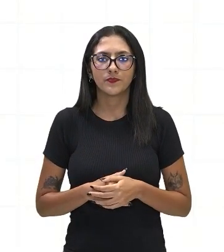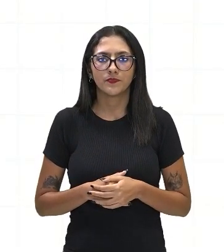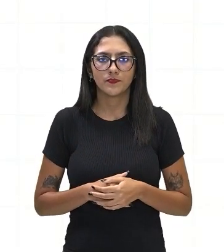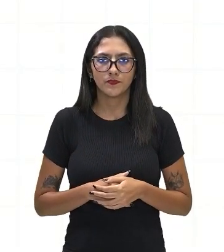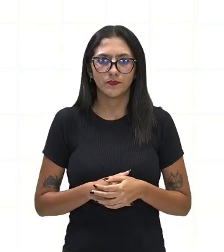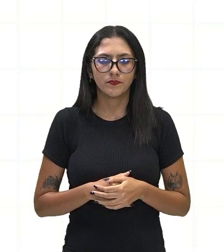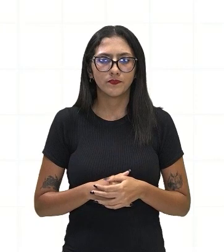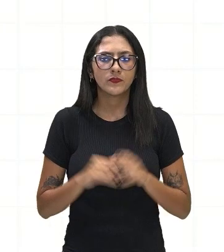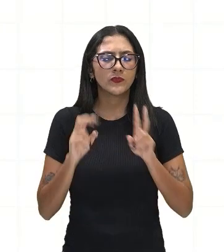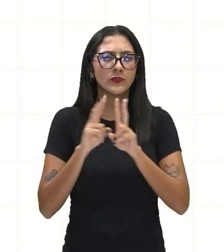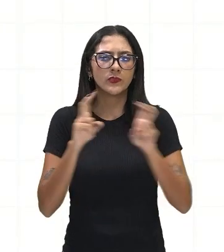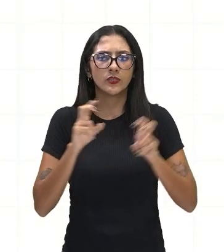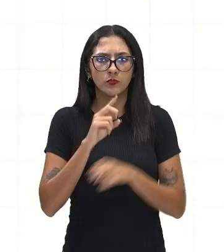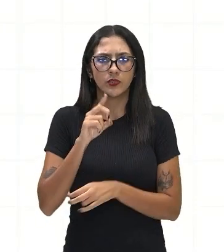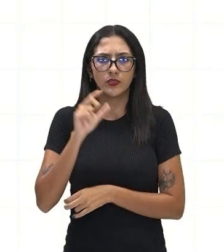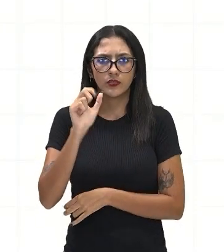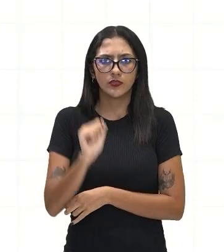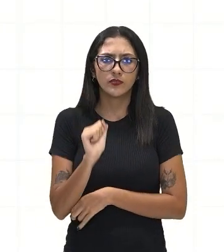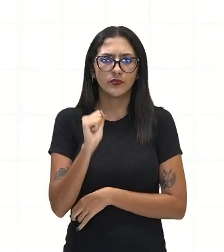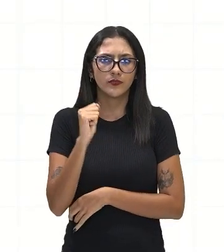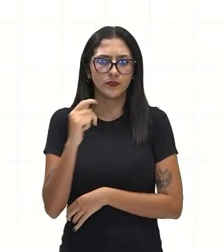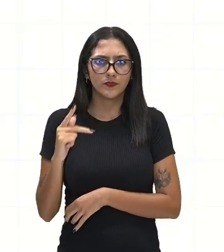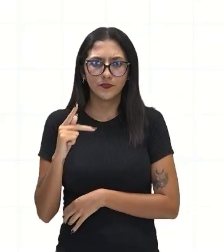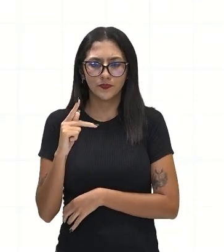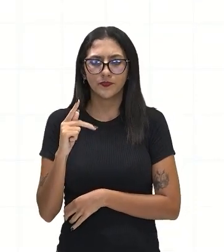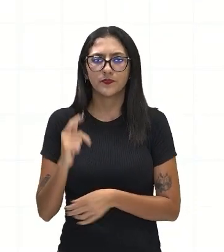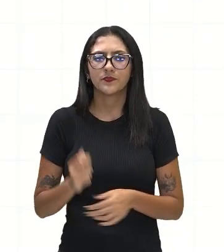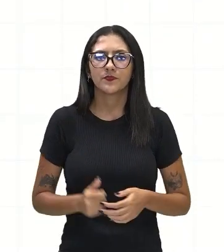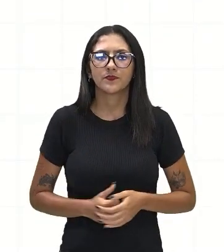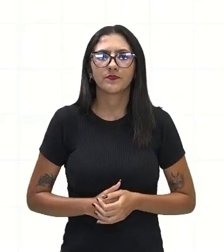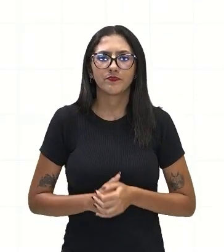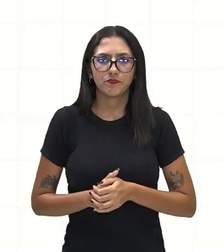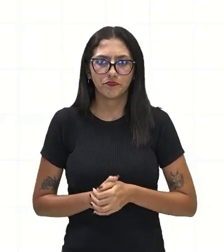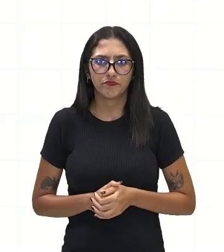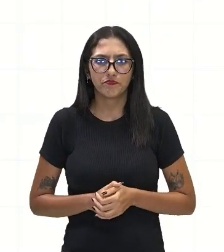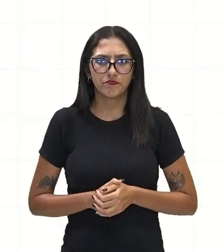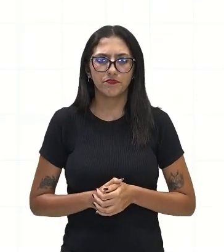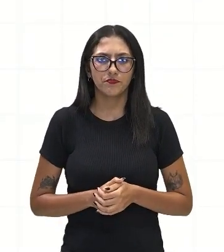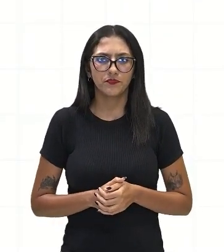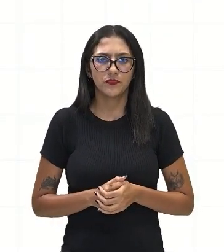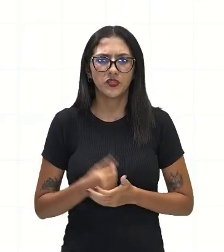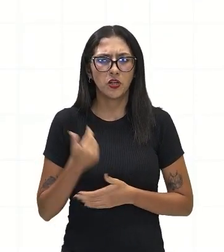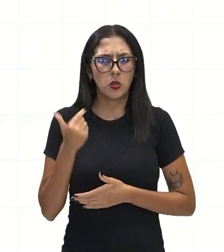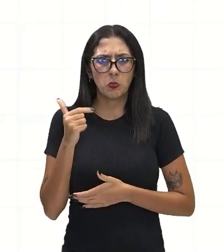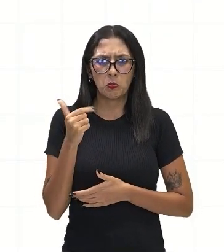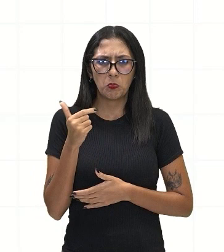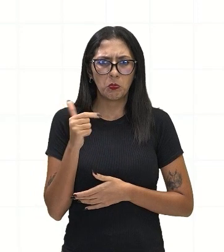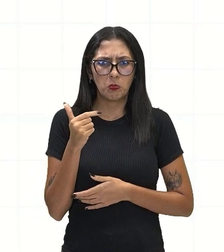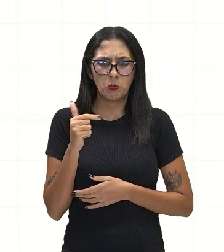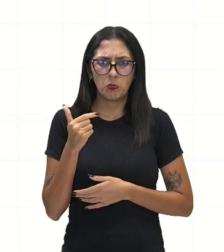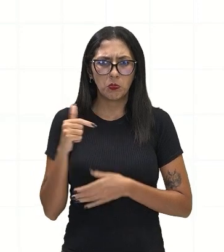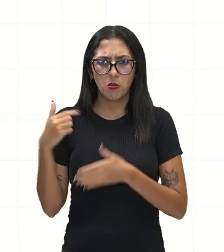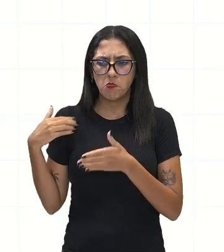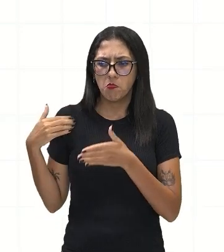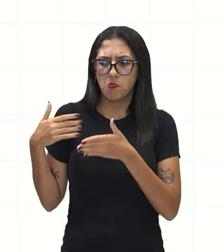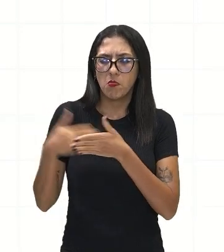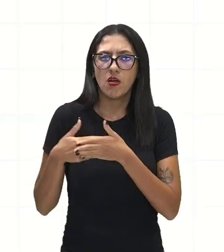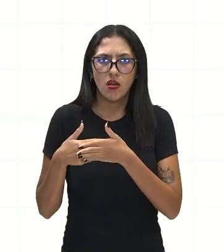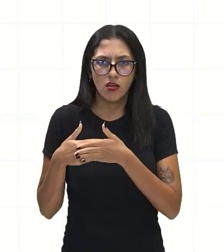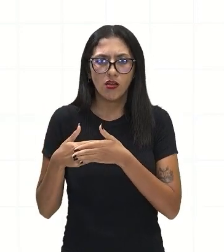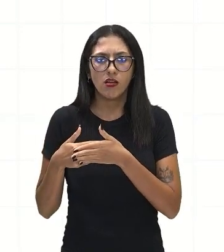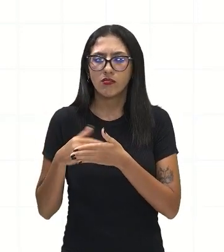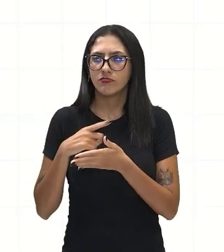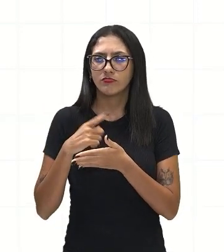ZAP é o título do nosso texto. Não faz muito que temos esta nova